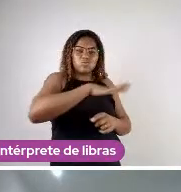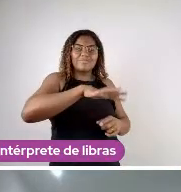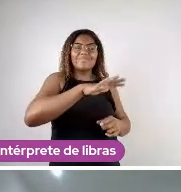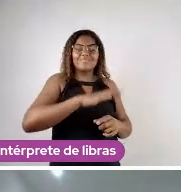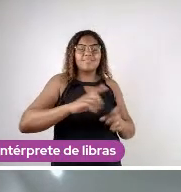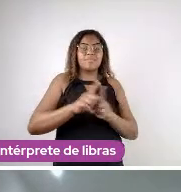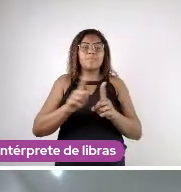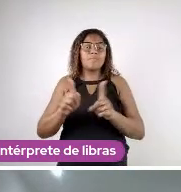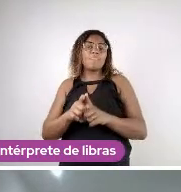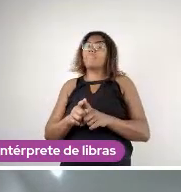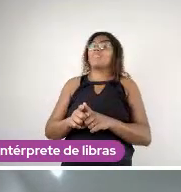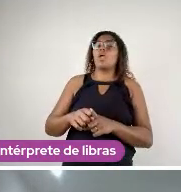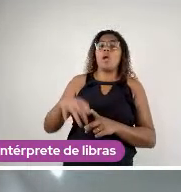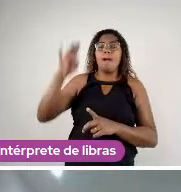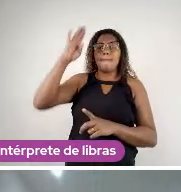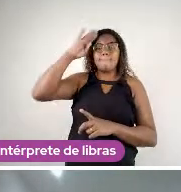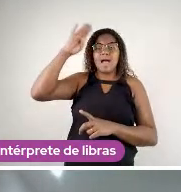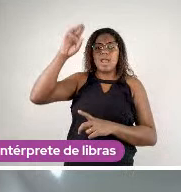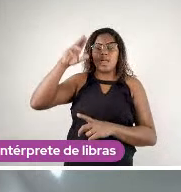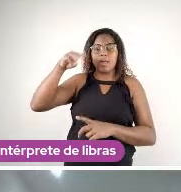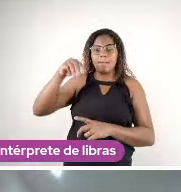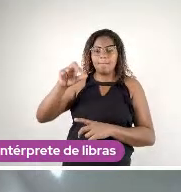de Vida Marinha tem apoiado